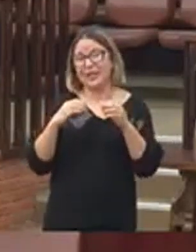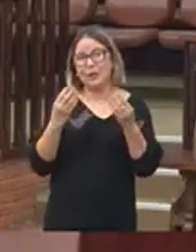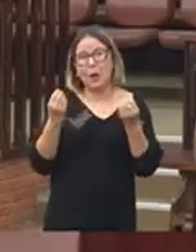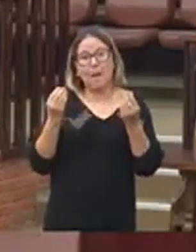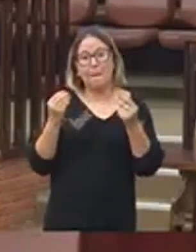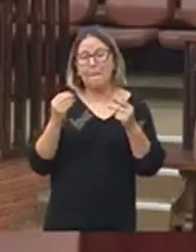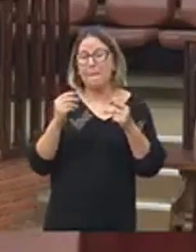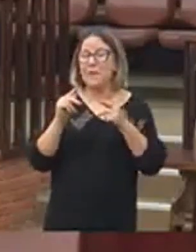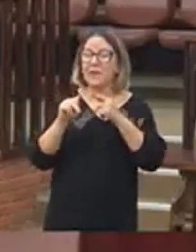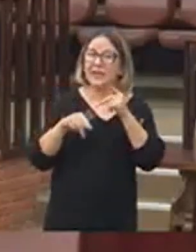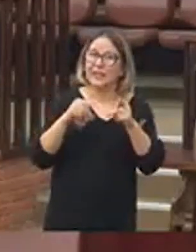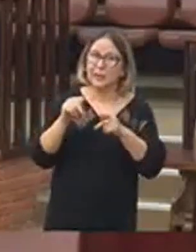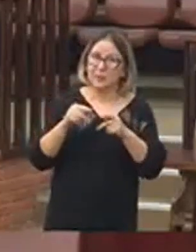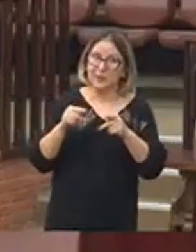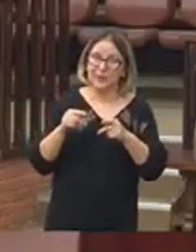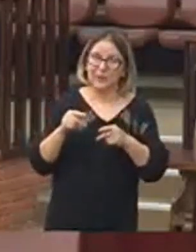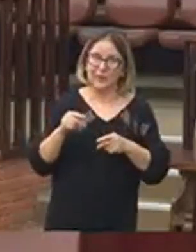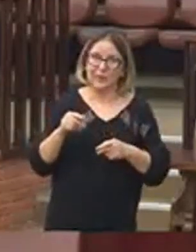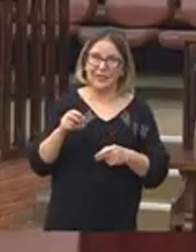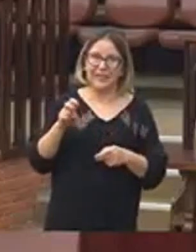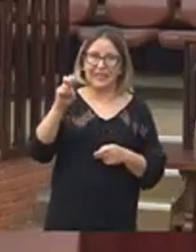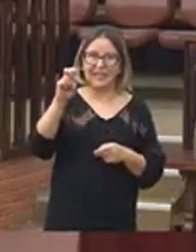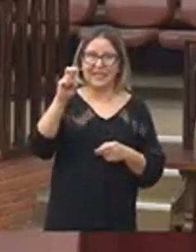530 pessoas estão assistindo agora.